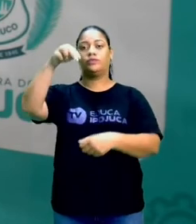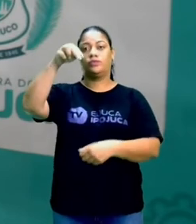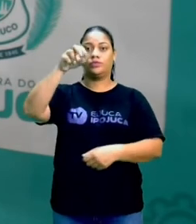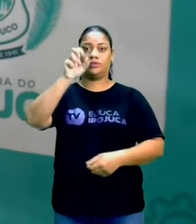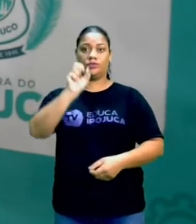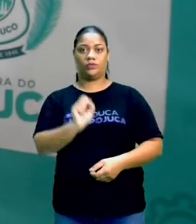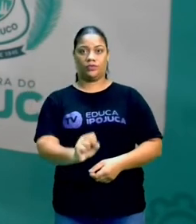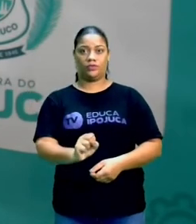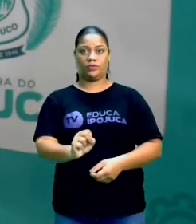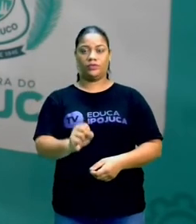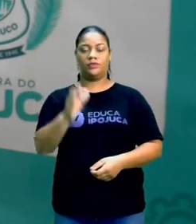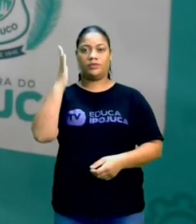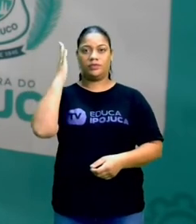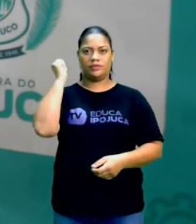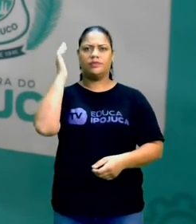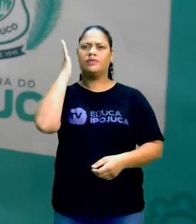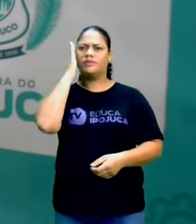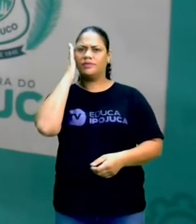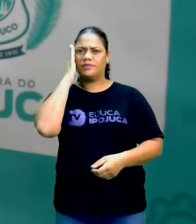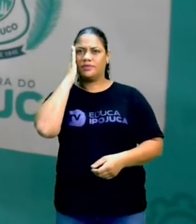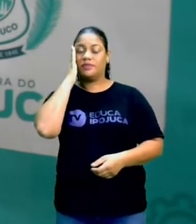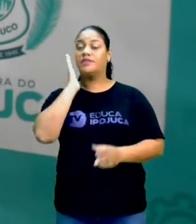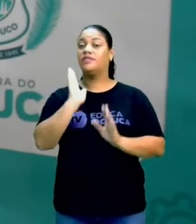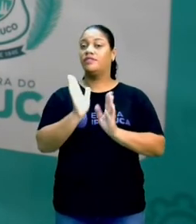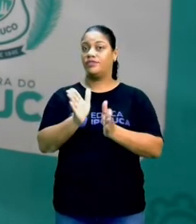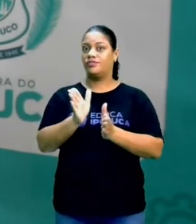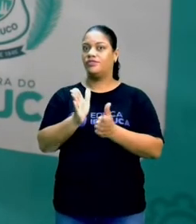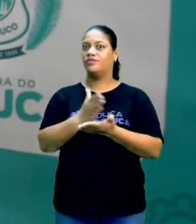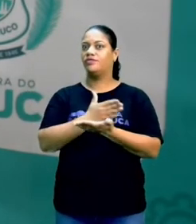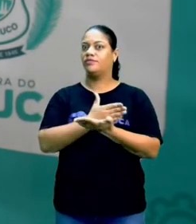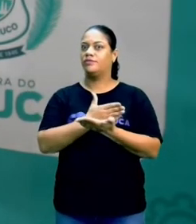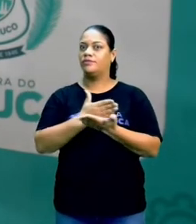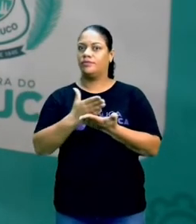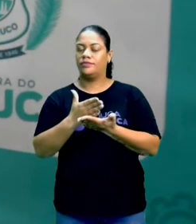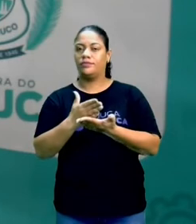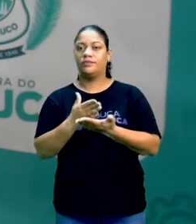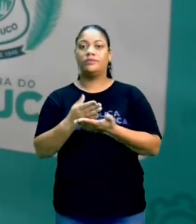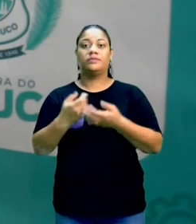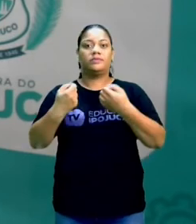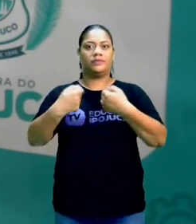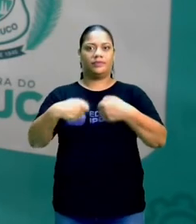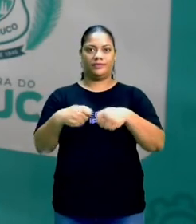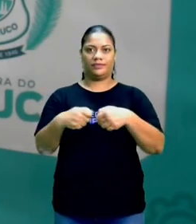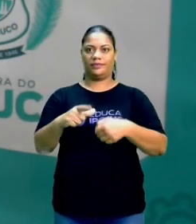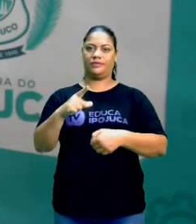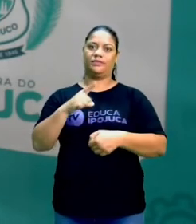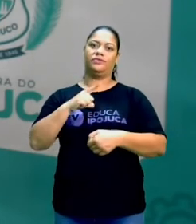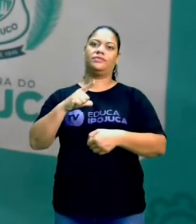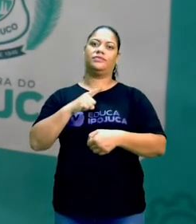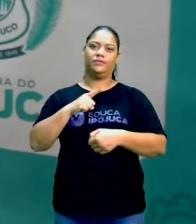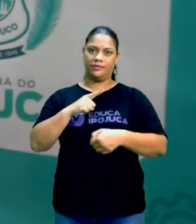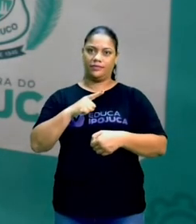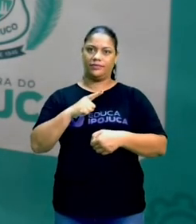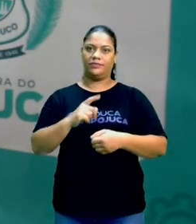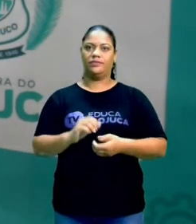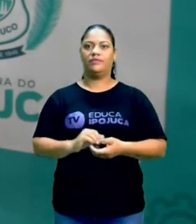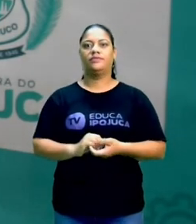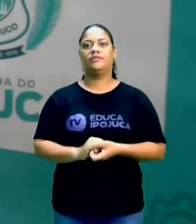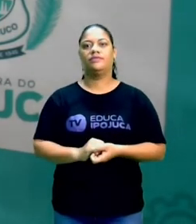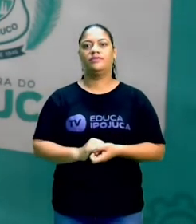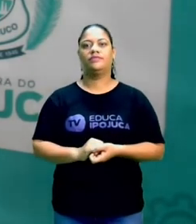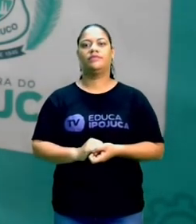norte, do sul, para que se entendesse, porque já existia essa necessidade de estar se enquadrando no seu